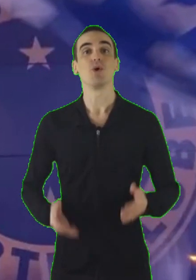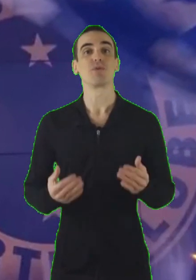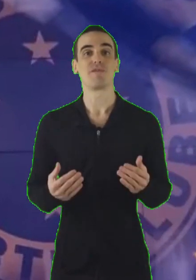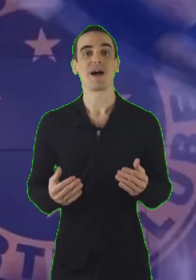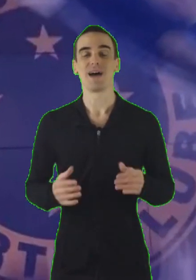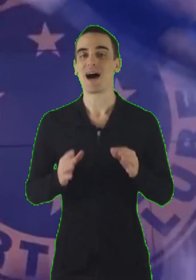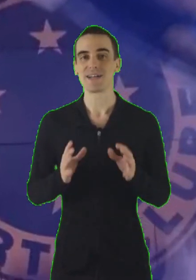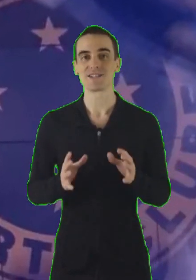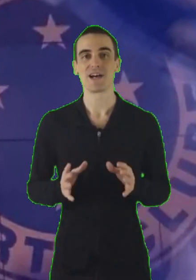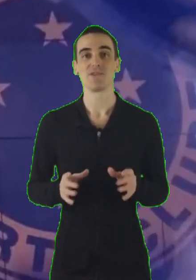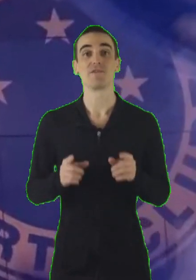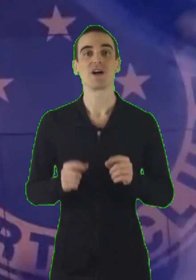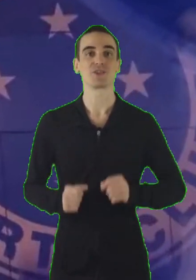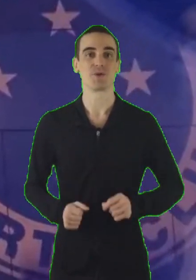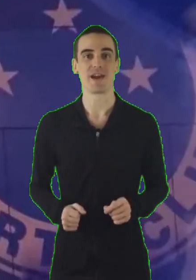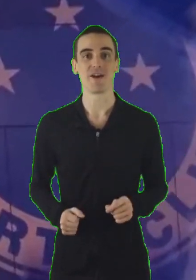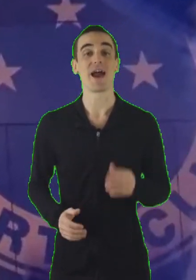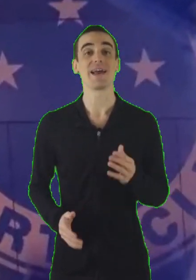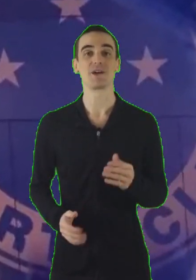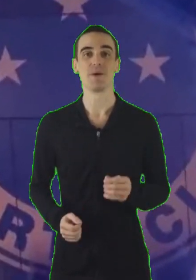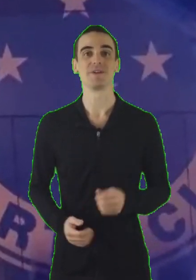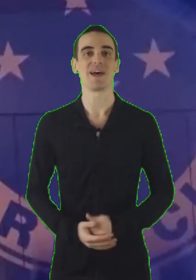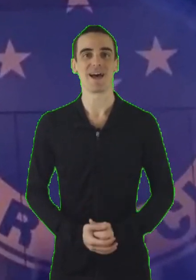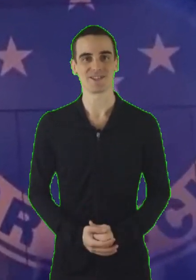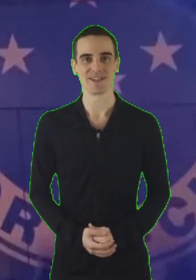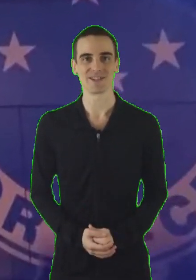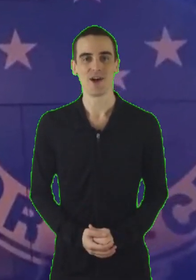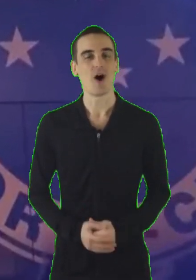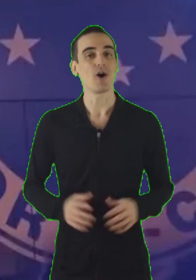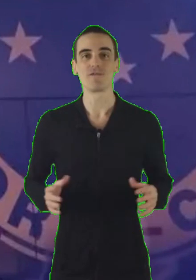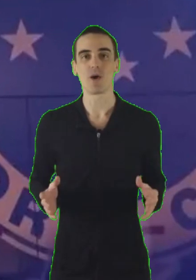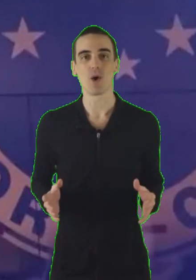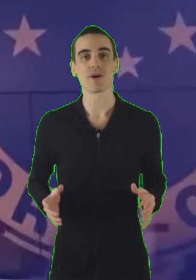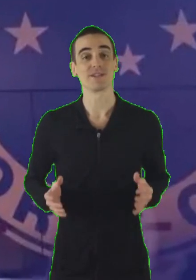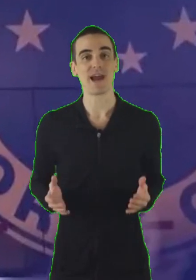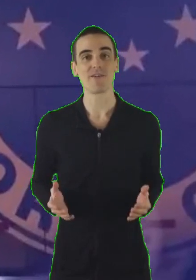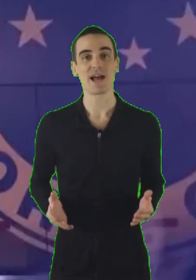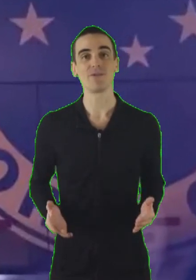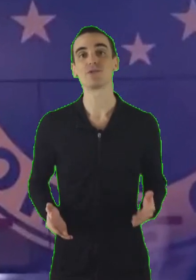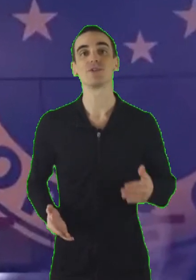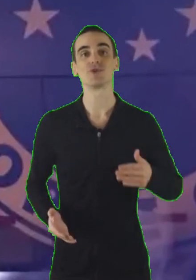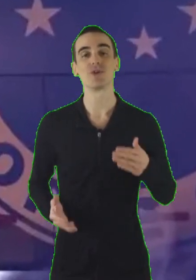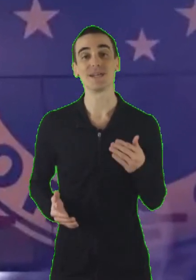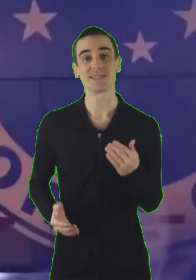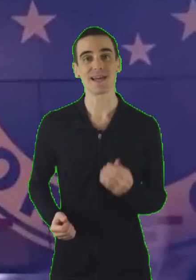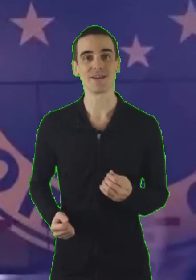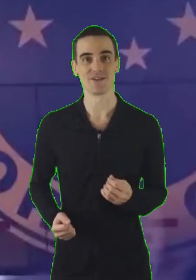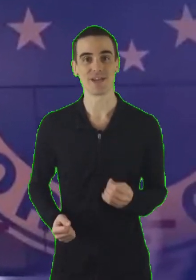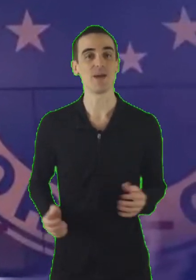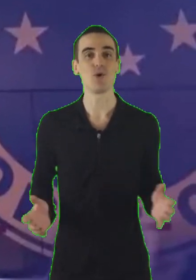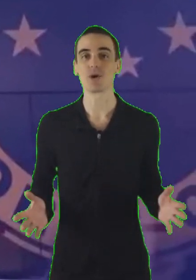mão, é muito importante que você deixe seu like nesse vídeo para o YouTube continuar divulgando essas informações para você.